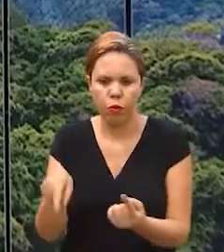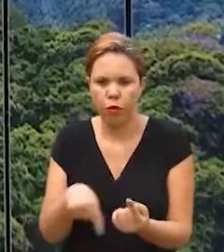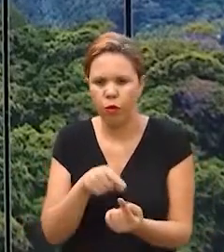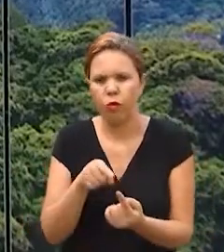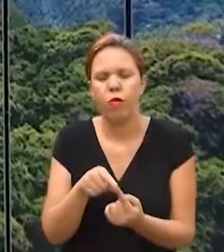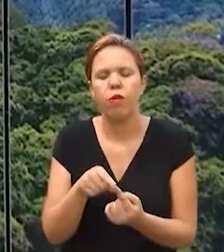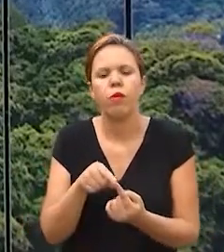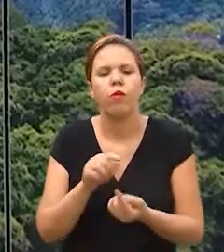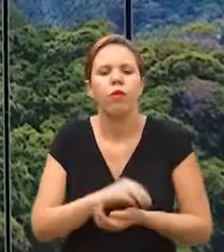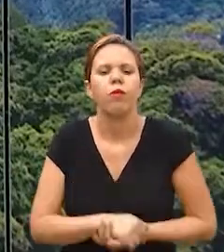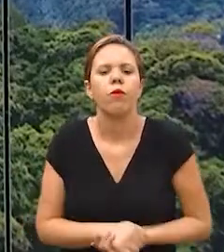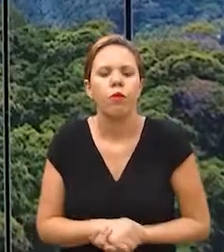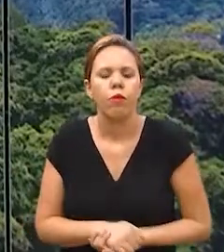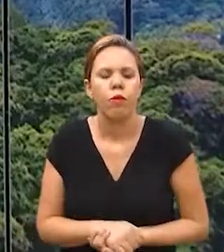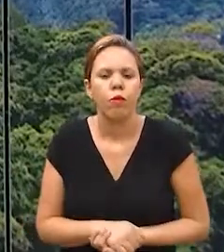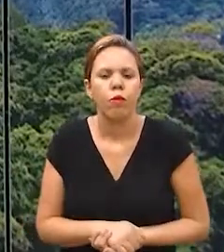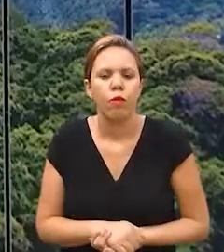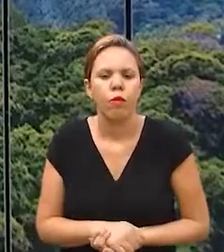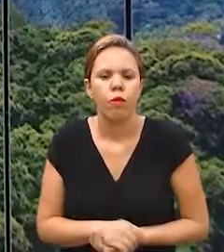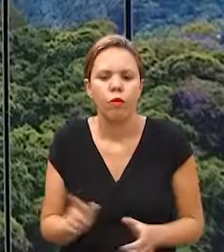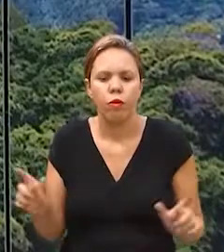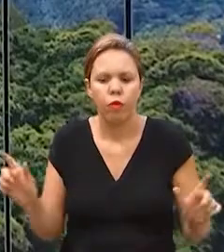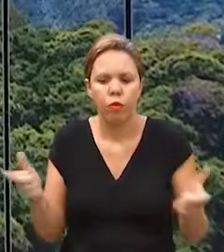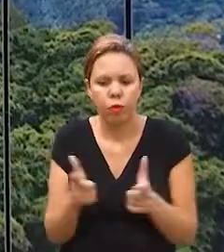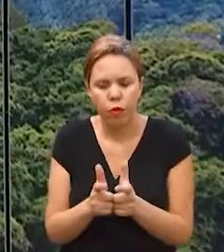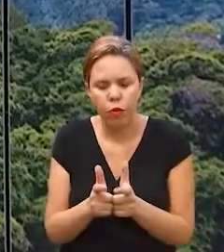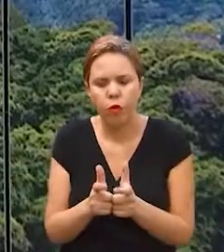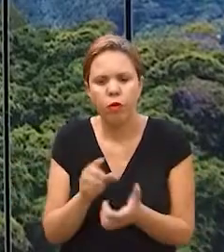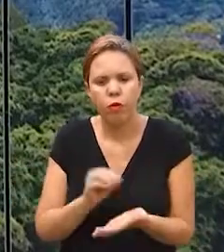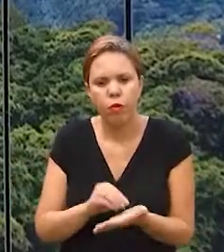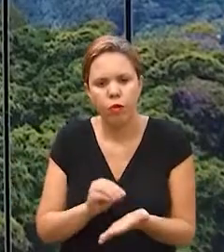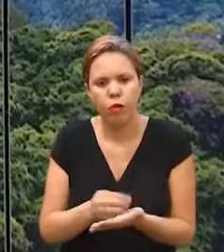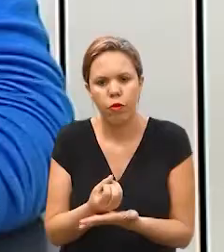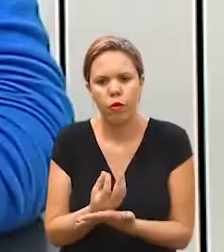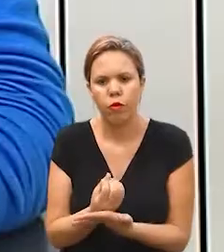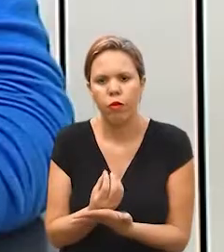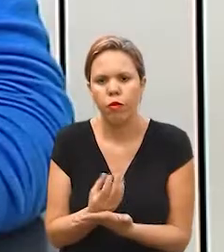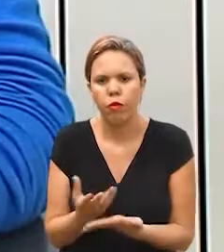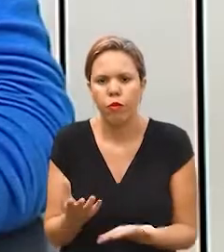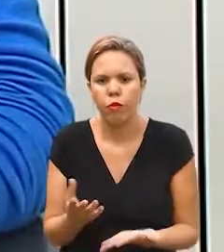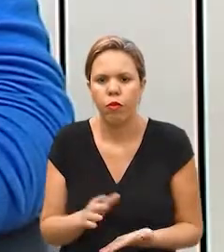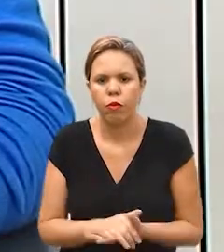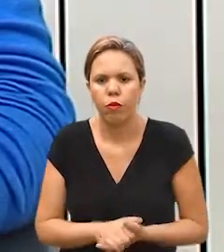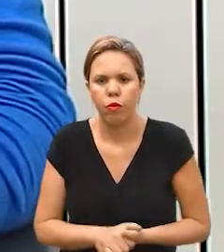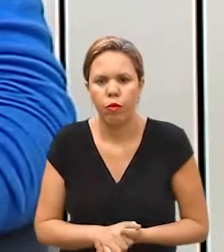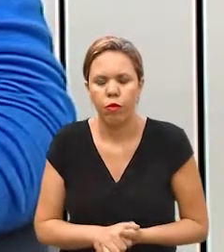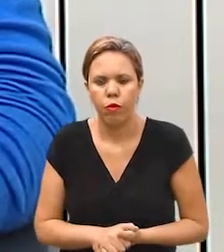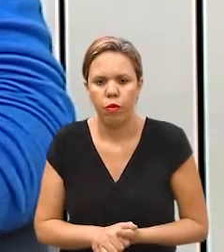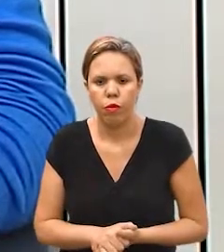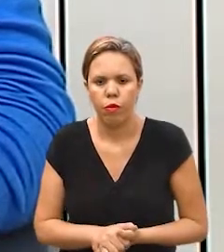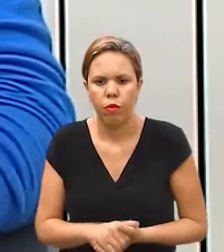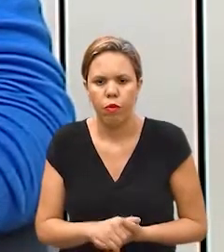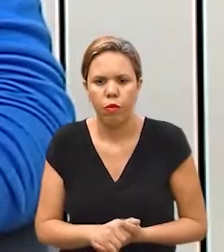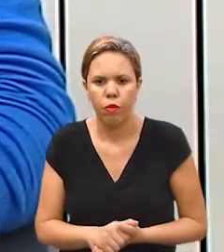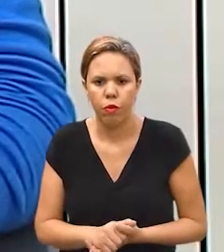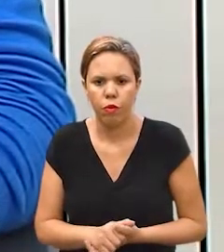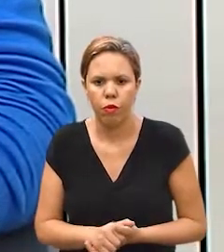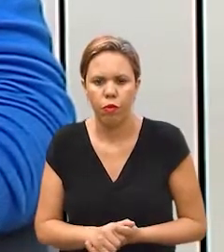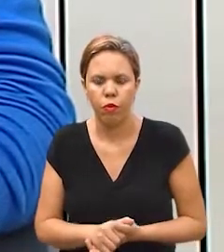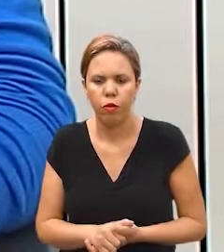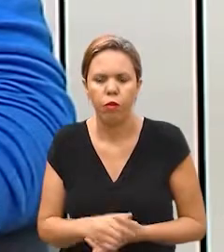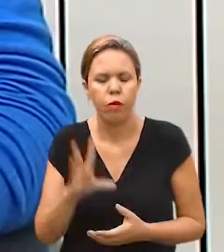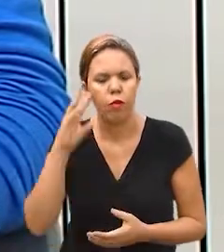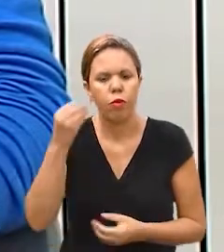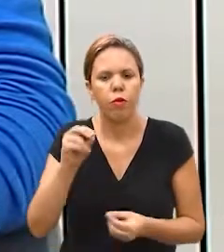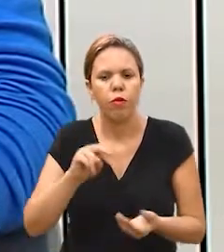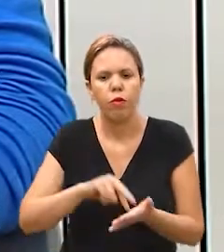objetivo, com o objetivo de erradicar o analfabetismo de Campinas. Para a gente entender como que funciona o